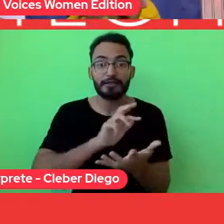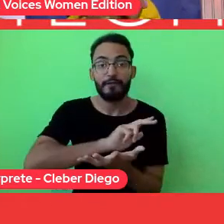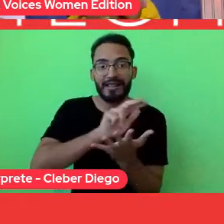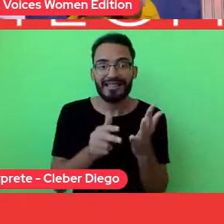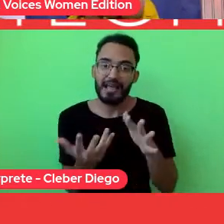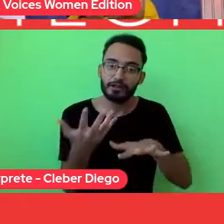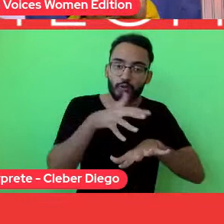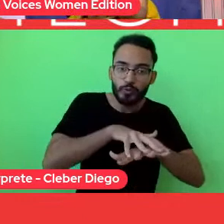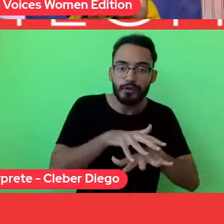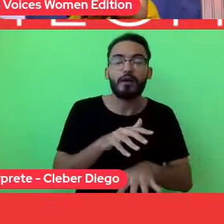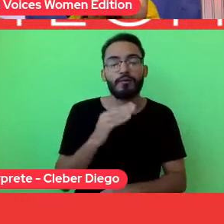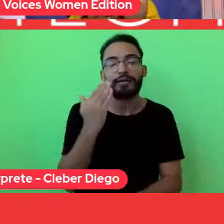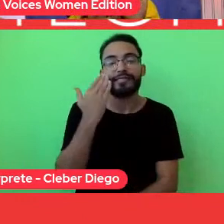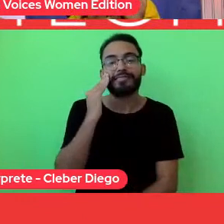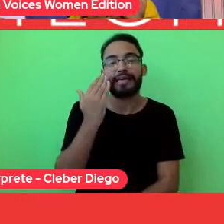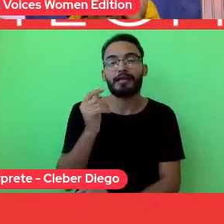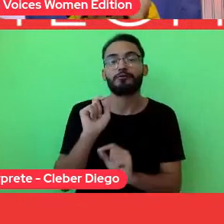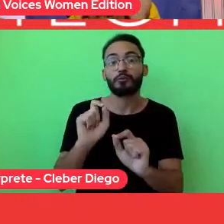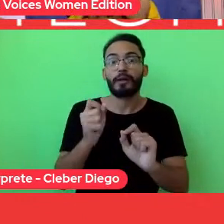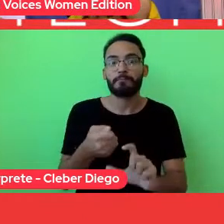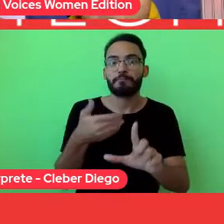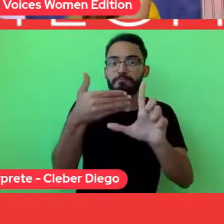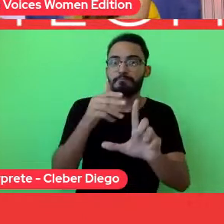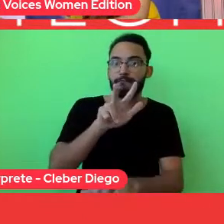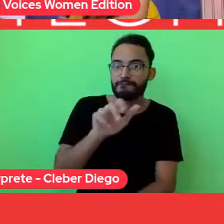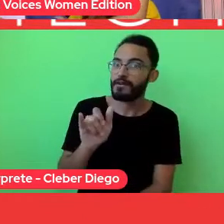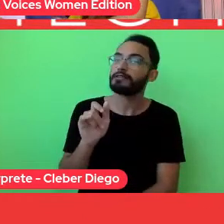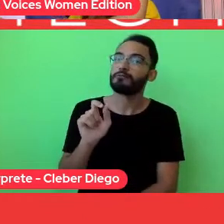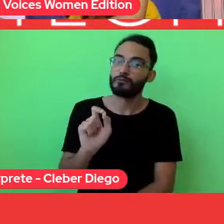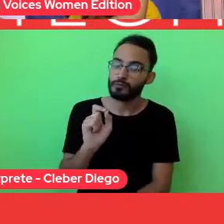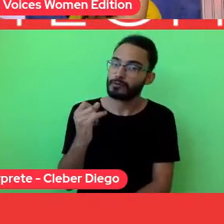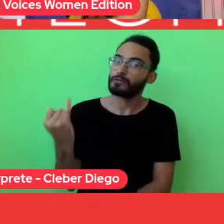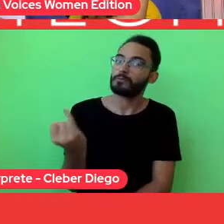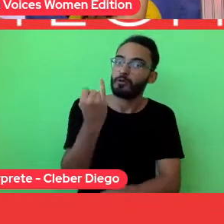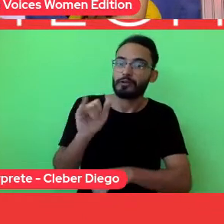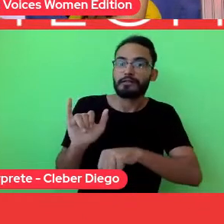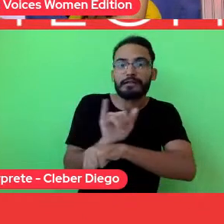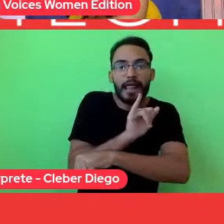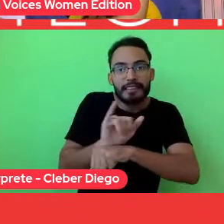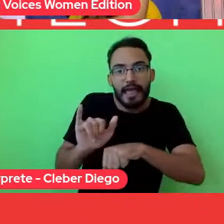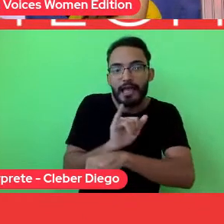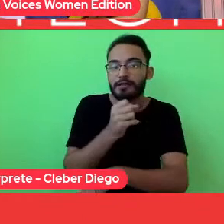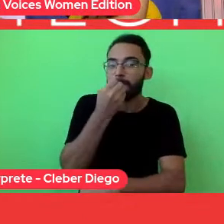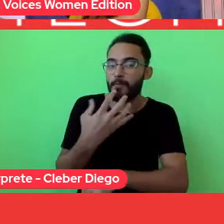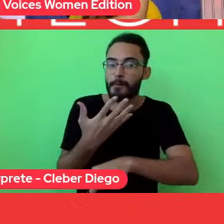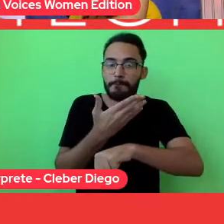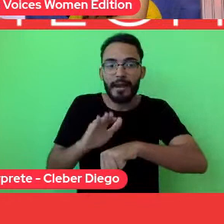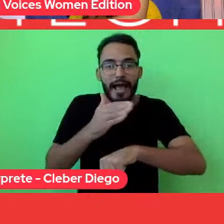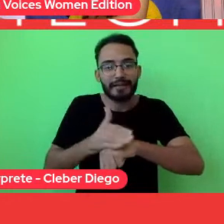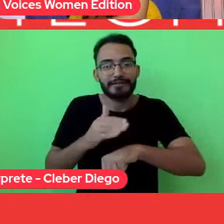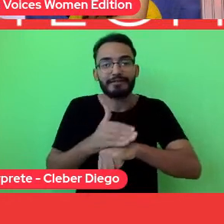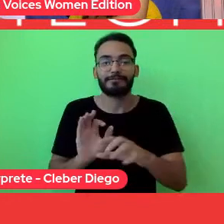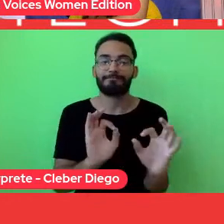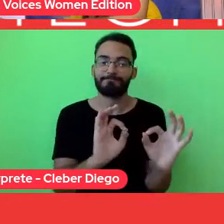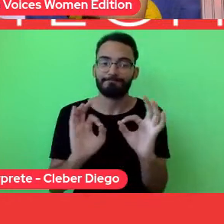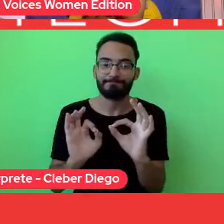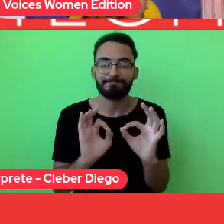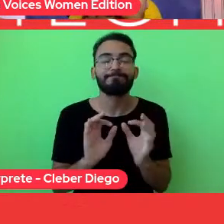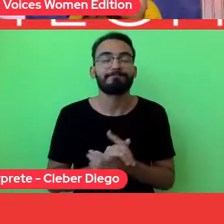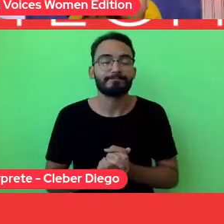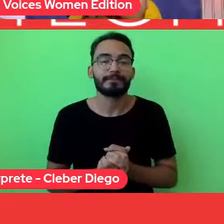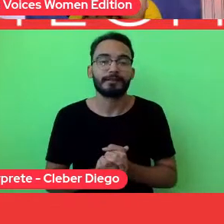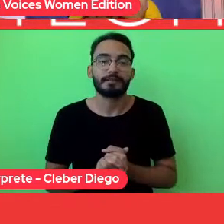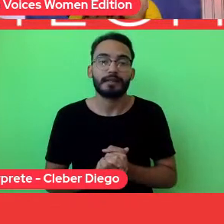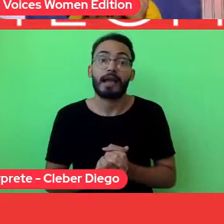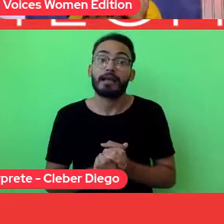inclusão, estou entendendo que esse painel aqui vai ser bem estratégico de boas práticas aqui. E aí elas trazem muita coisa